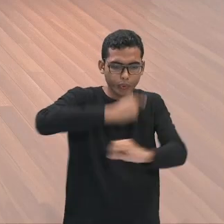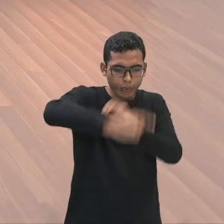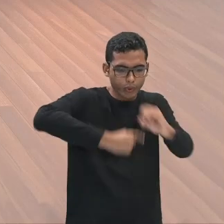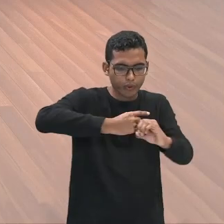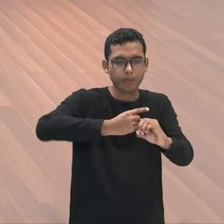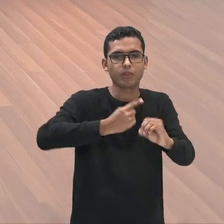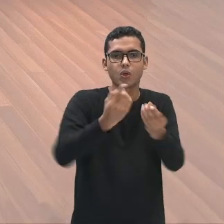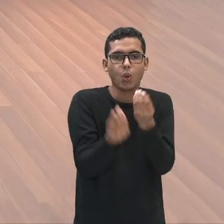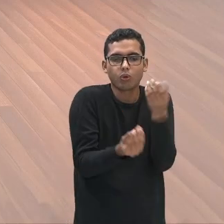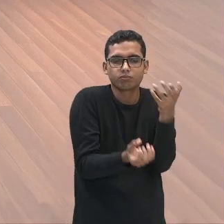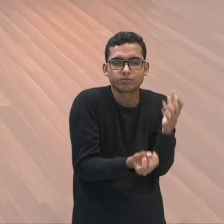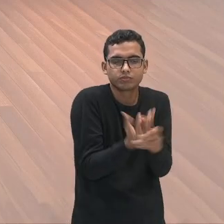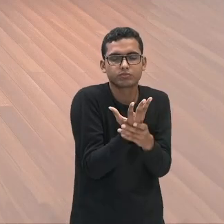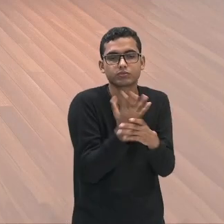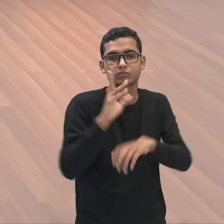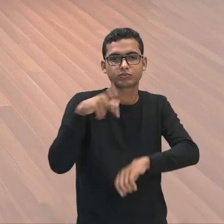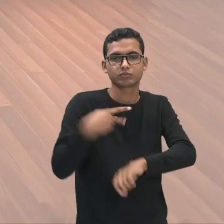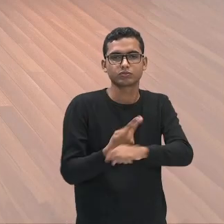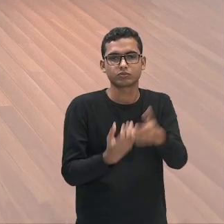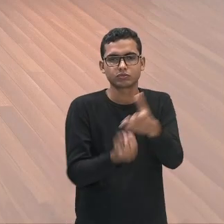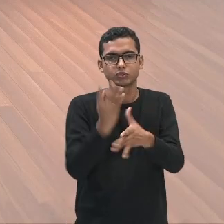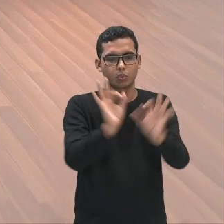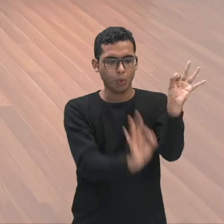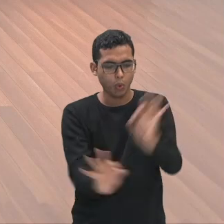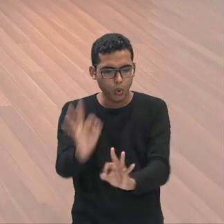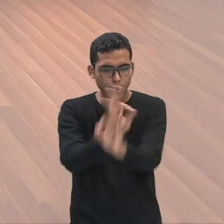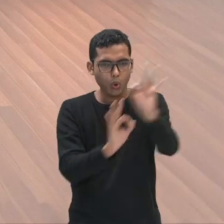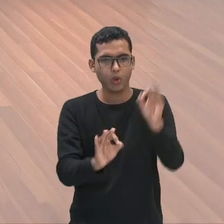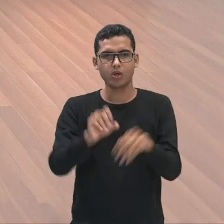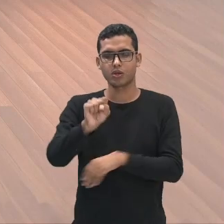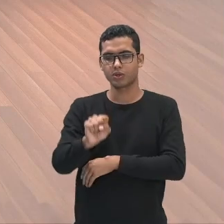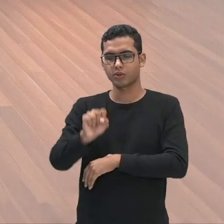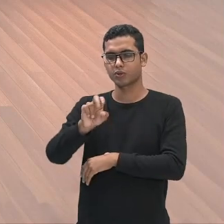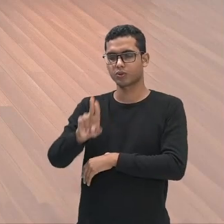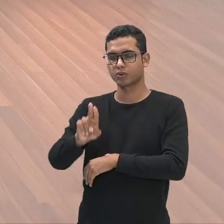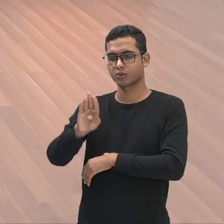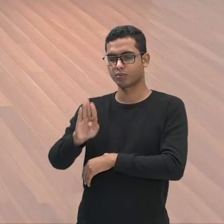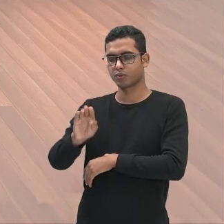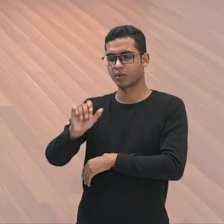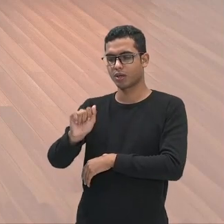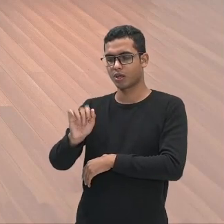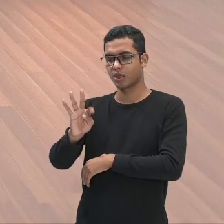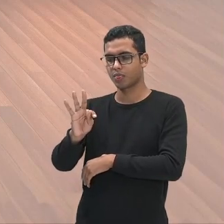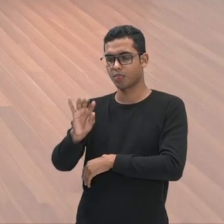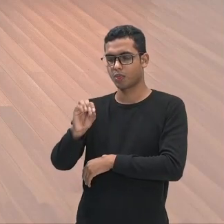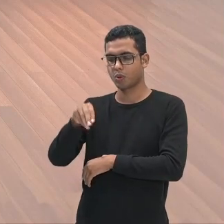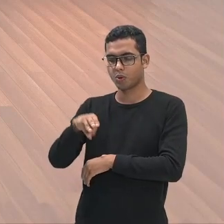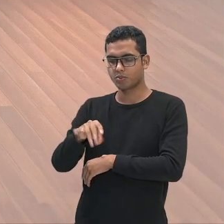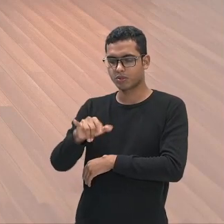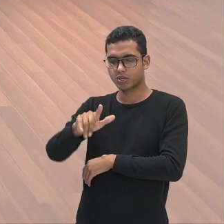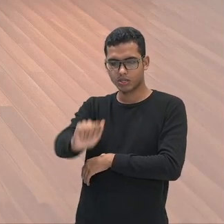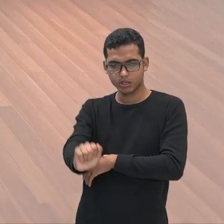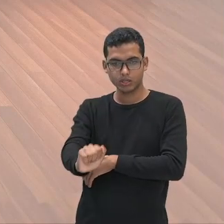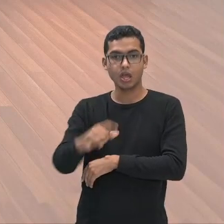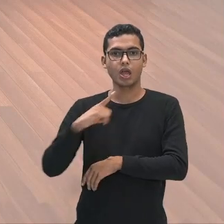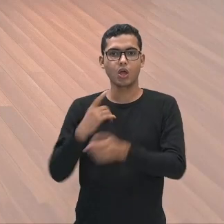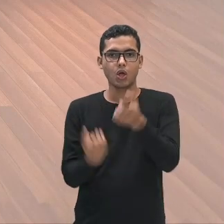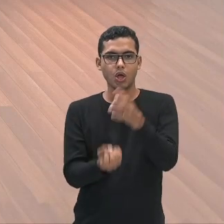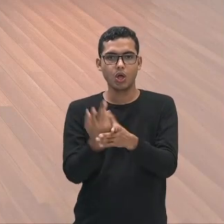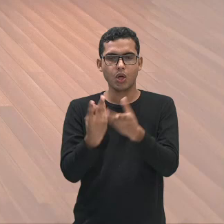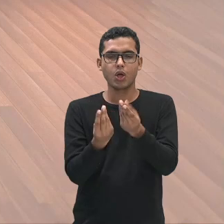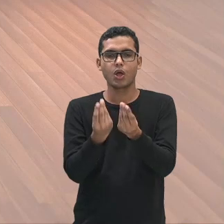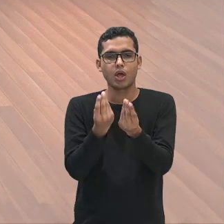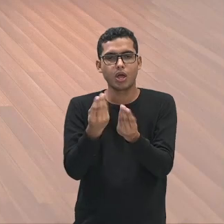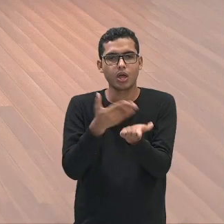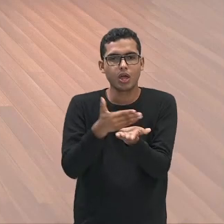formado. Aí surgem as partículas subatômicas. Já aparece a palavra divisibilidade. O átomo